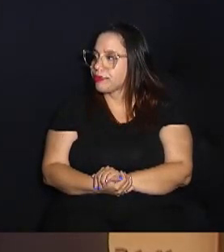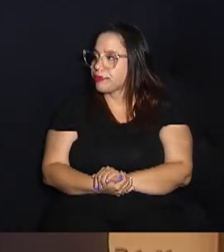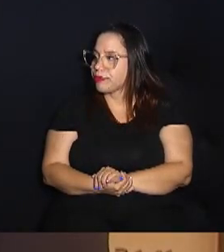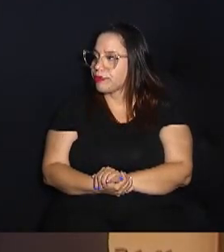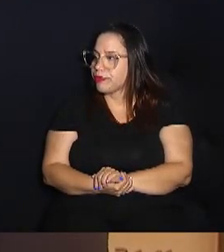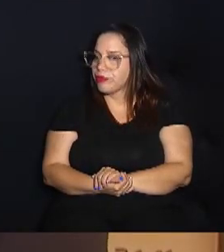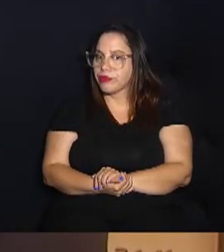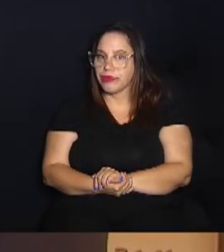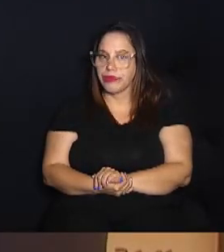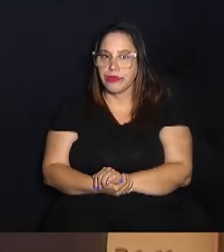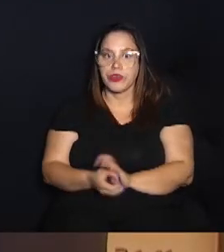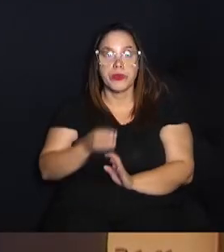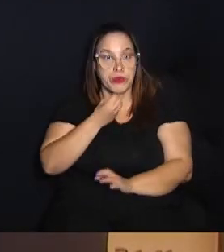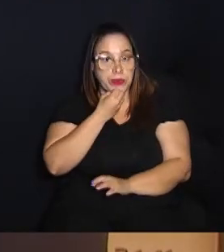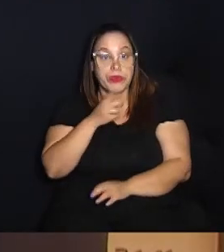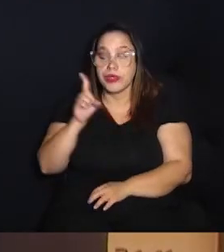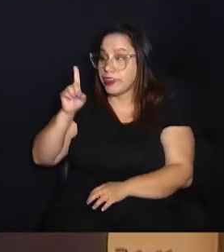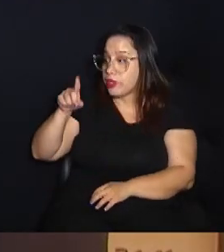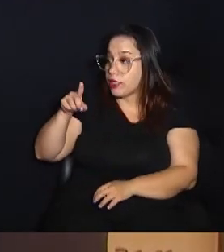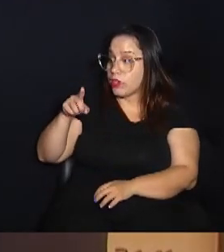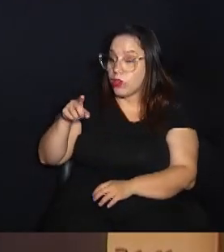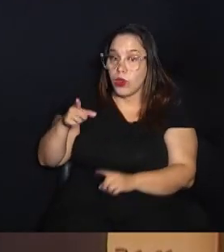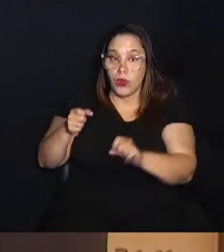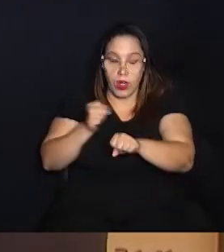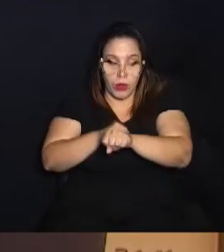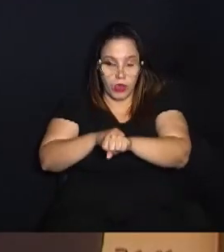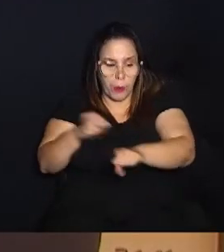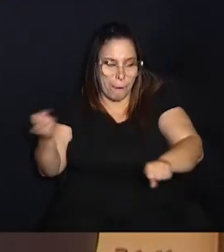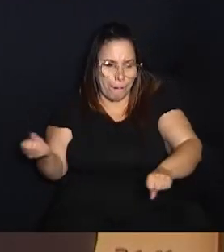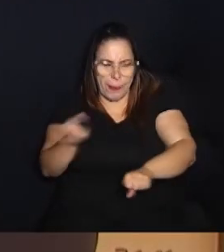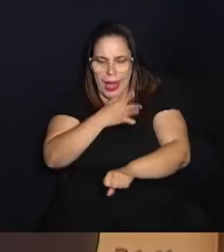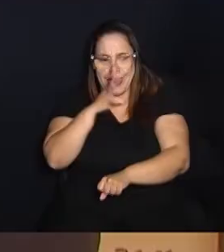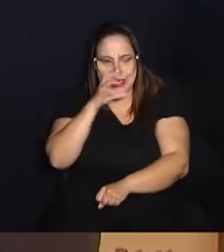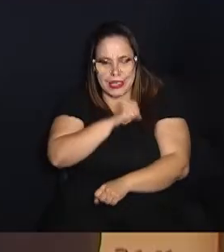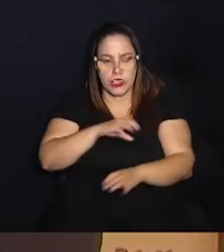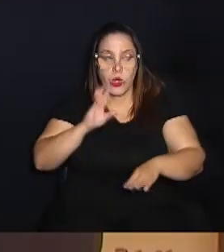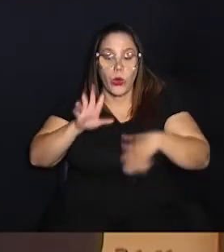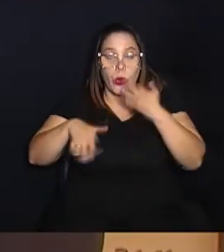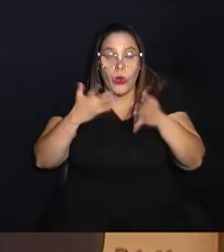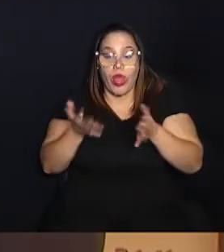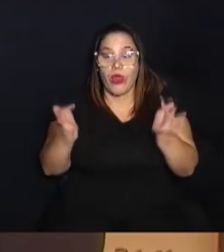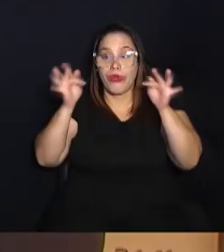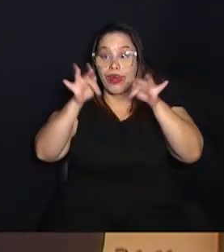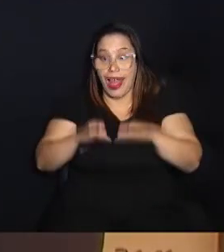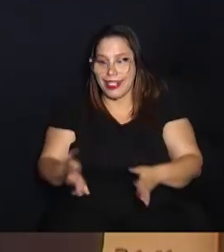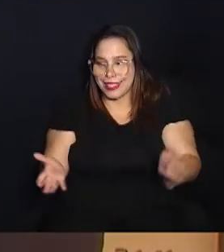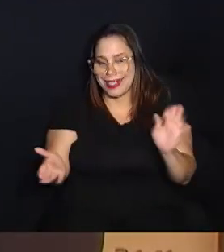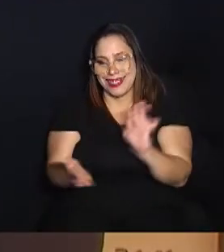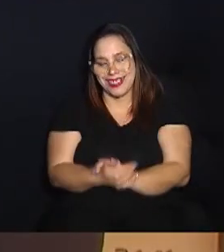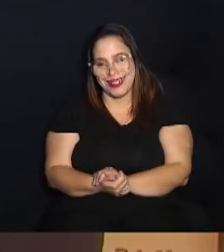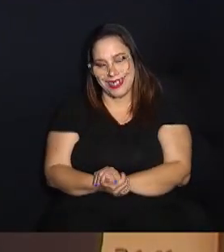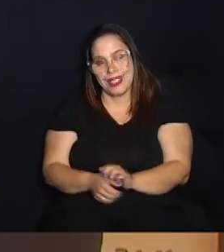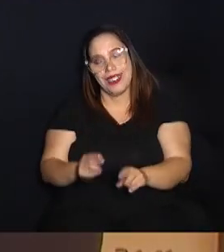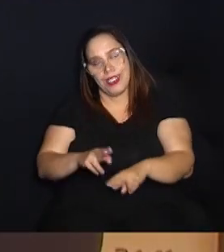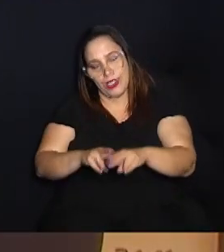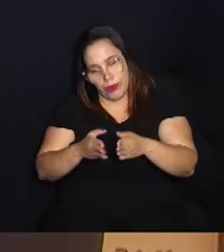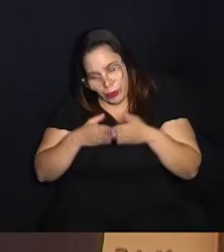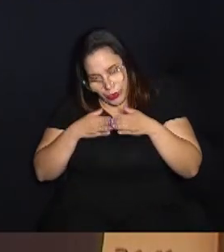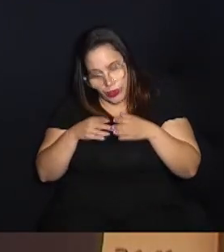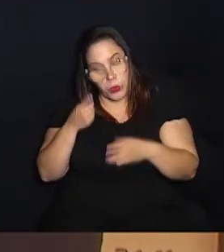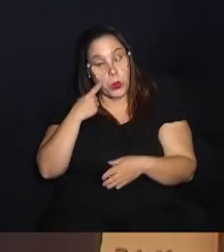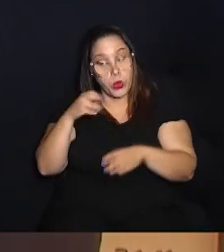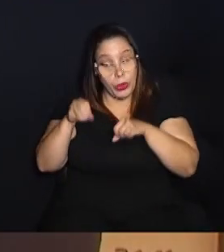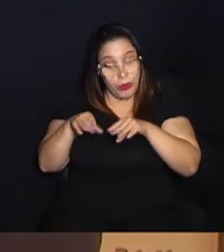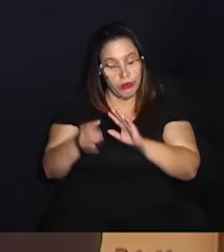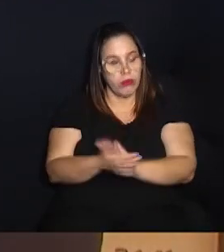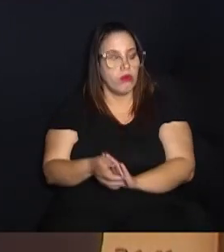humanitária. Bom, é isso aí, o nosso tempo passou rapidinho, Nima. Quais são suas considerações finais aí, por favor, aqui no De Olho na